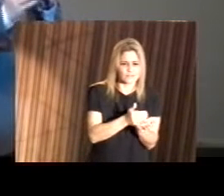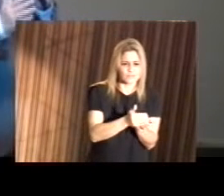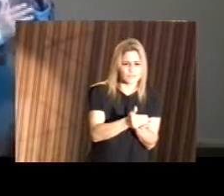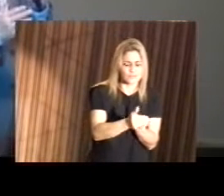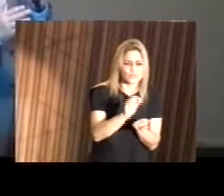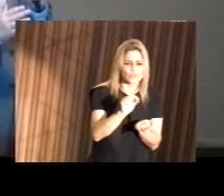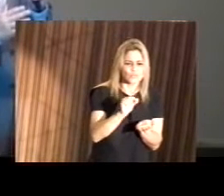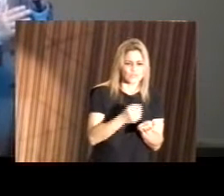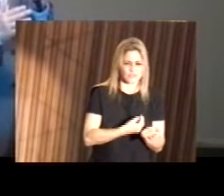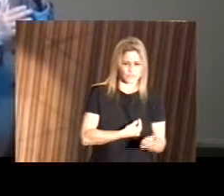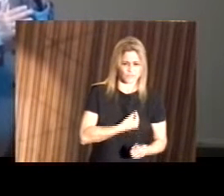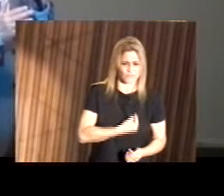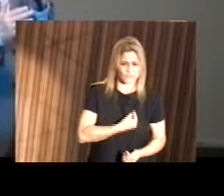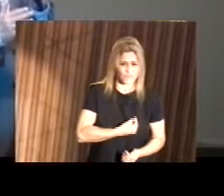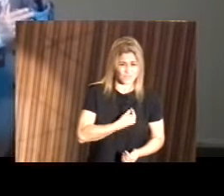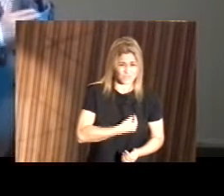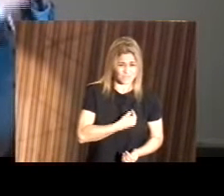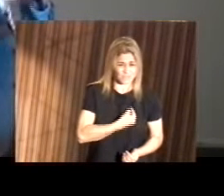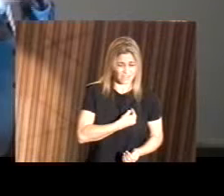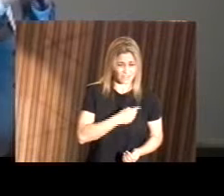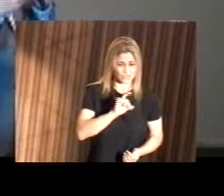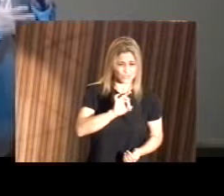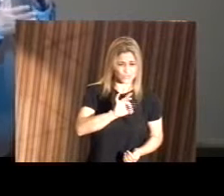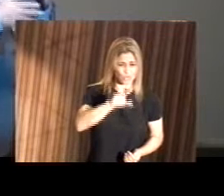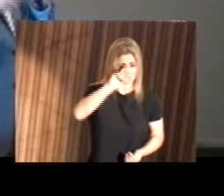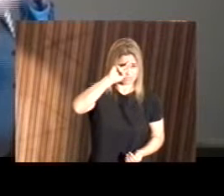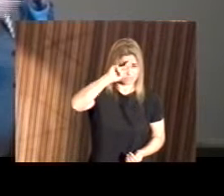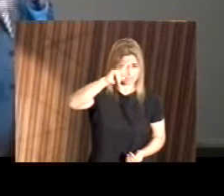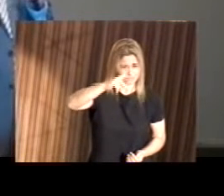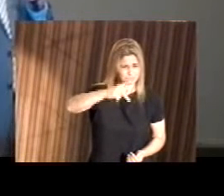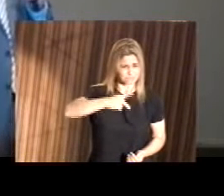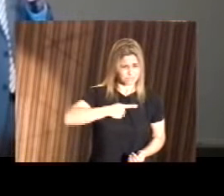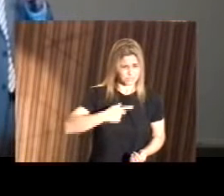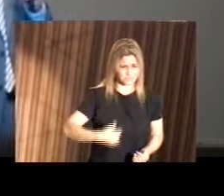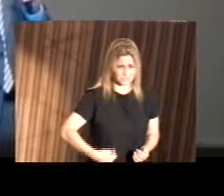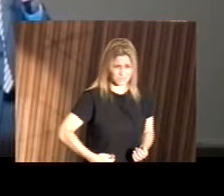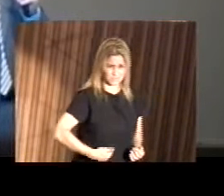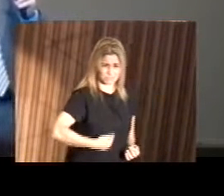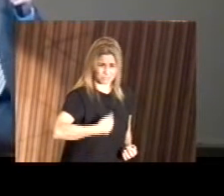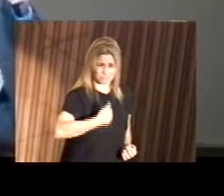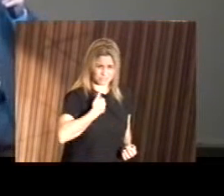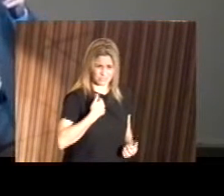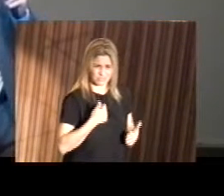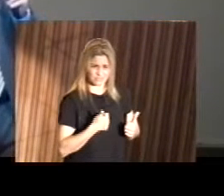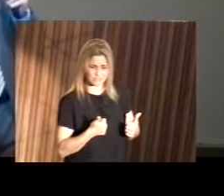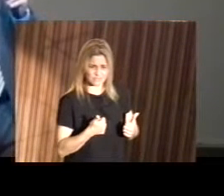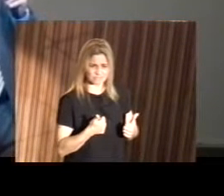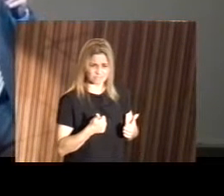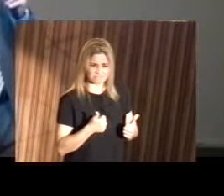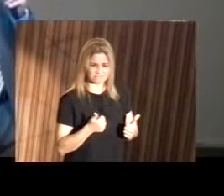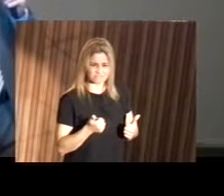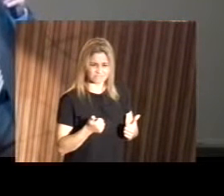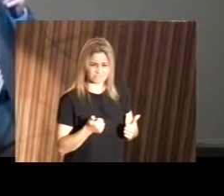estilo de vida que é dissoluto em todos os seus aspectos.